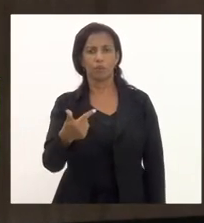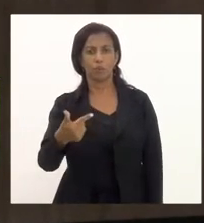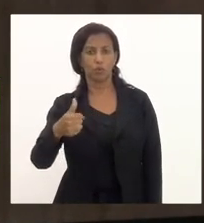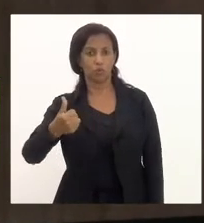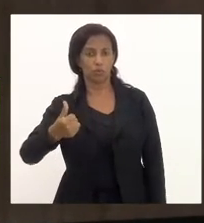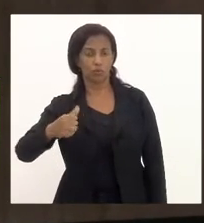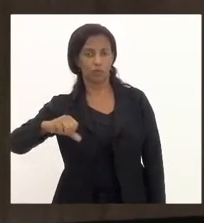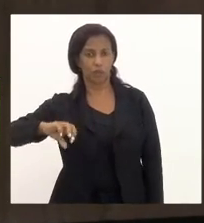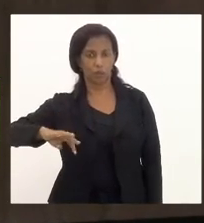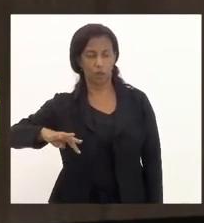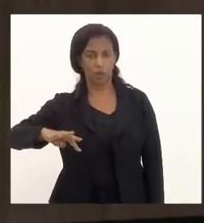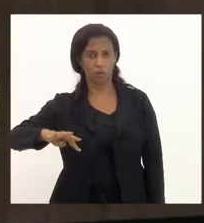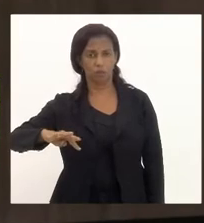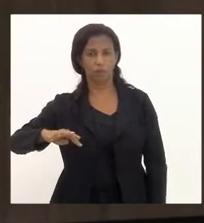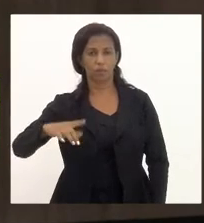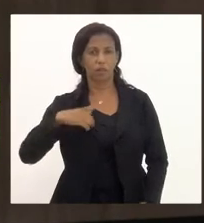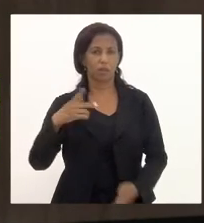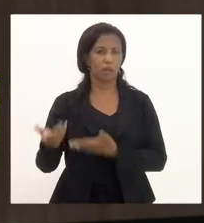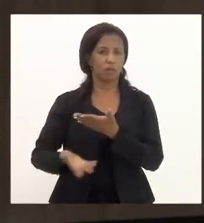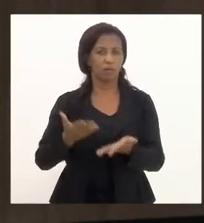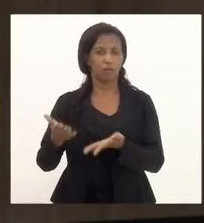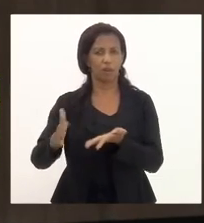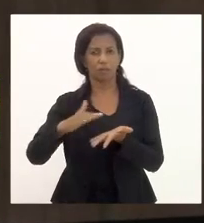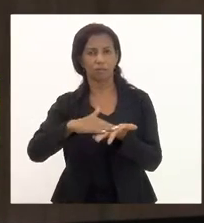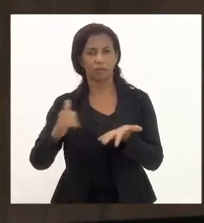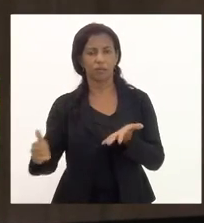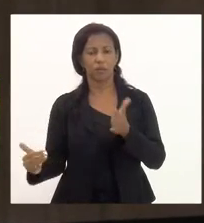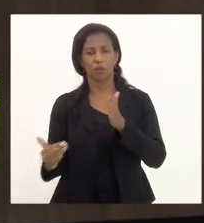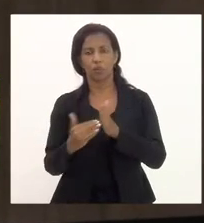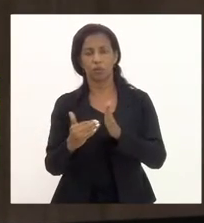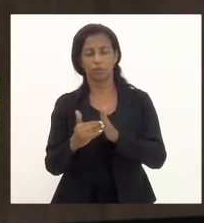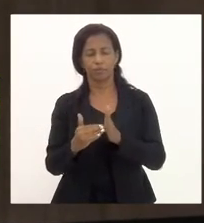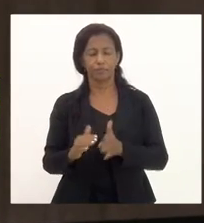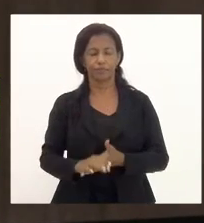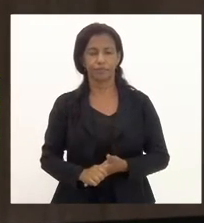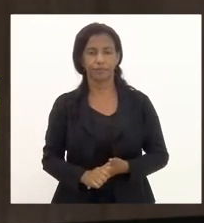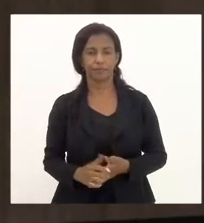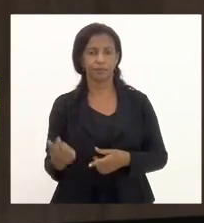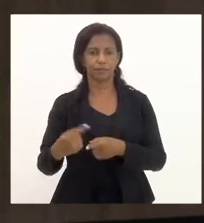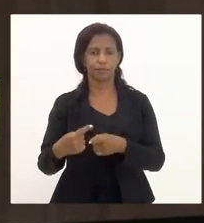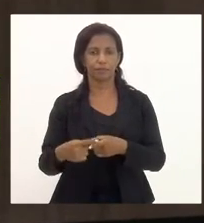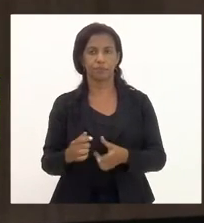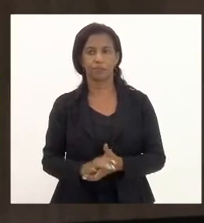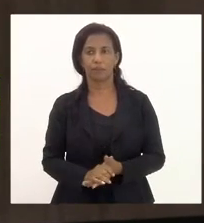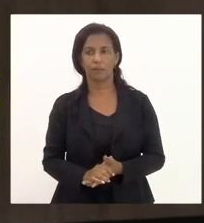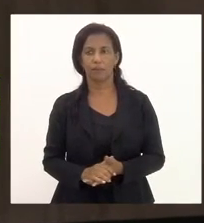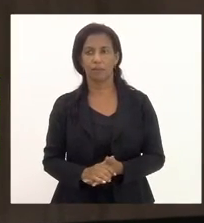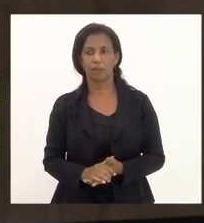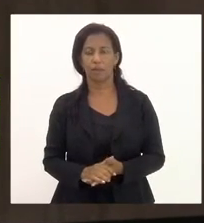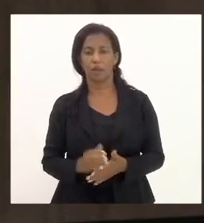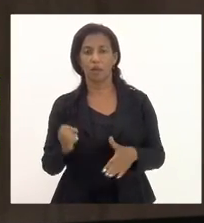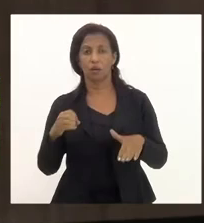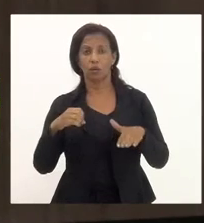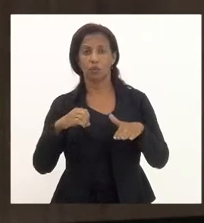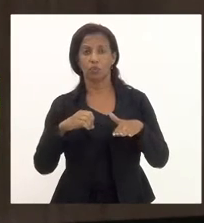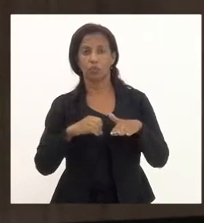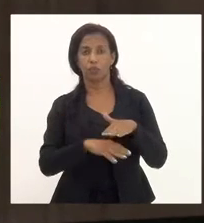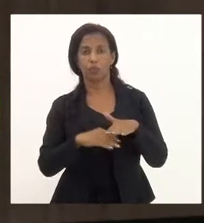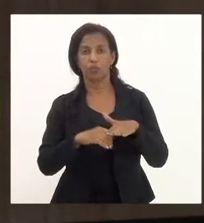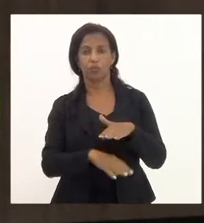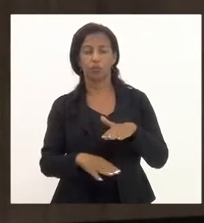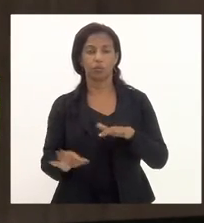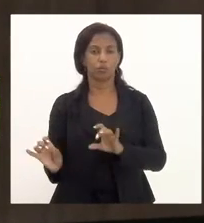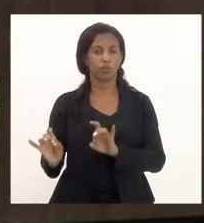94 são elementos que tratam da exclusão do Face do teto de gastos porque é o nosso fundo especial